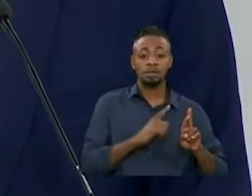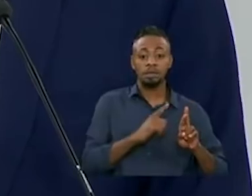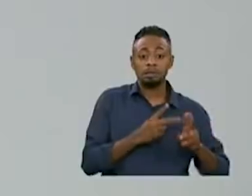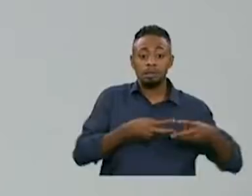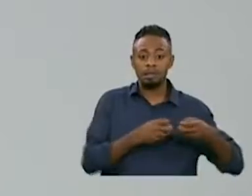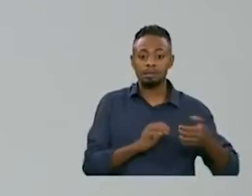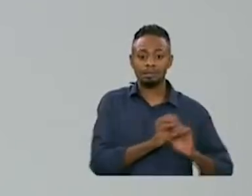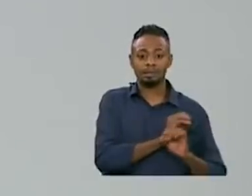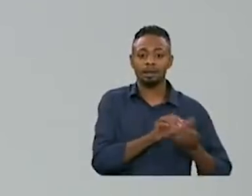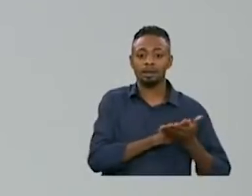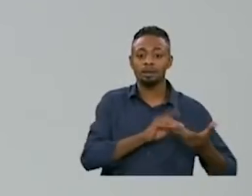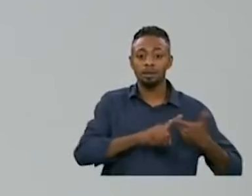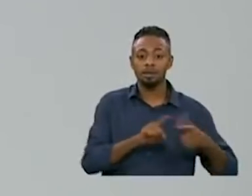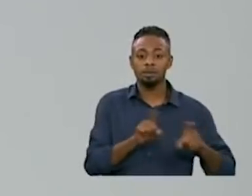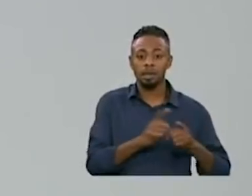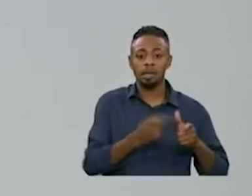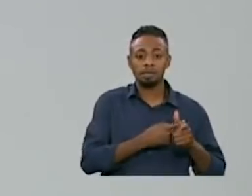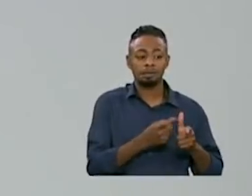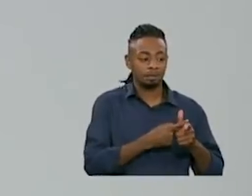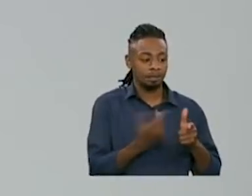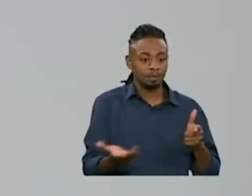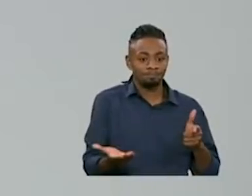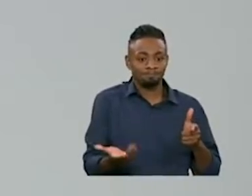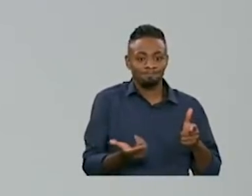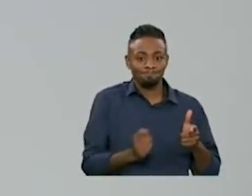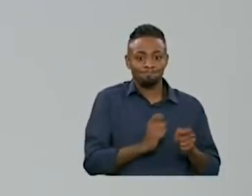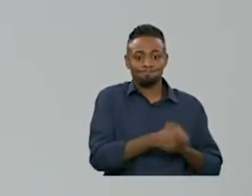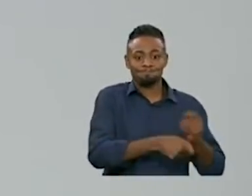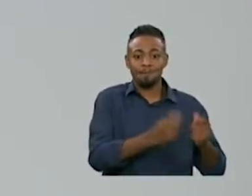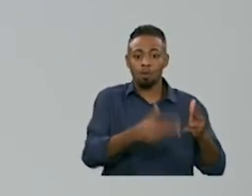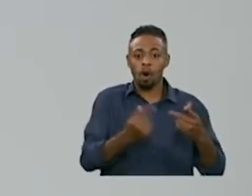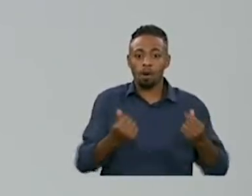e despesas não previstas